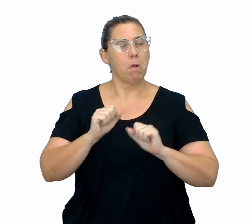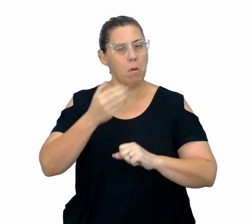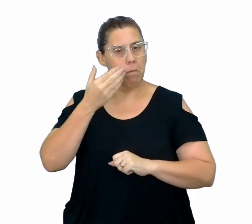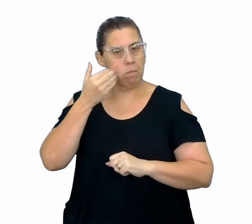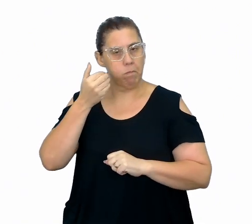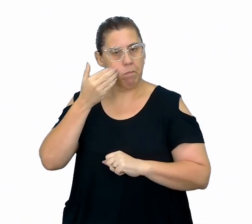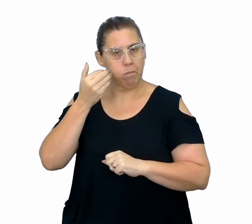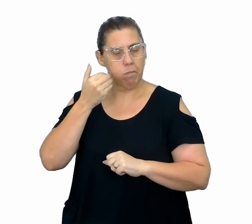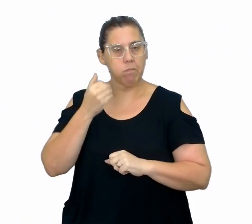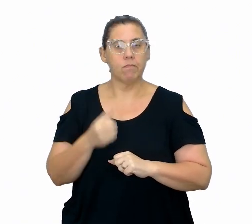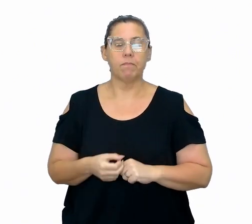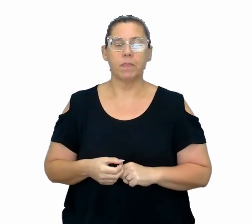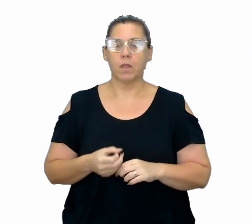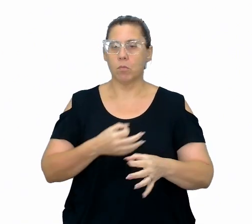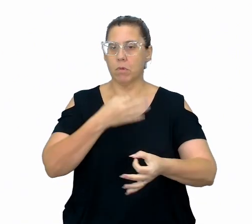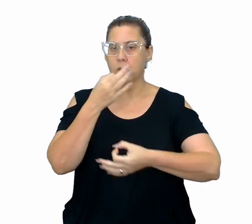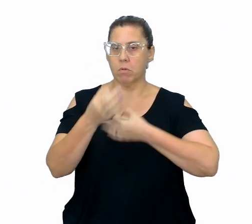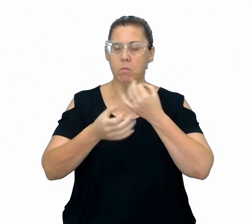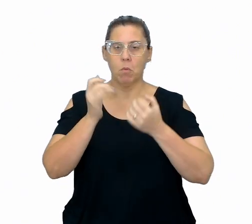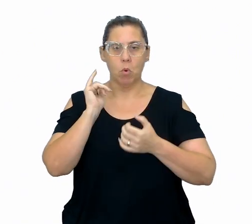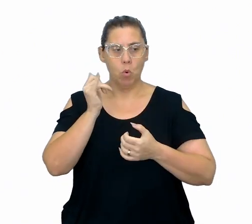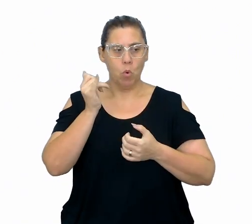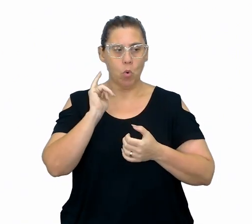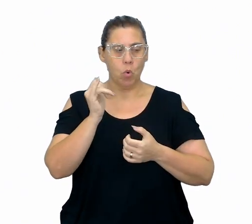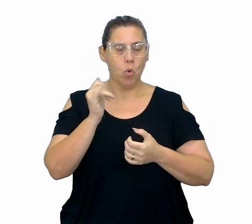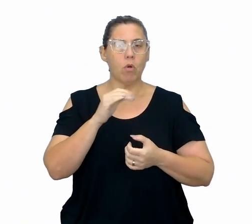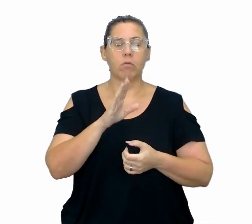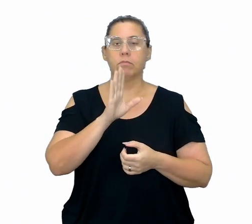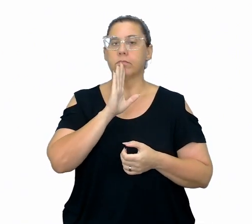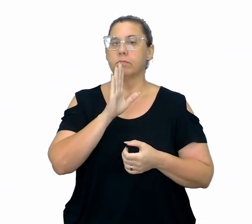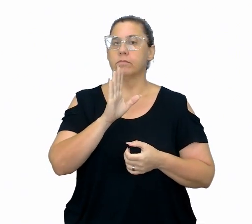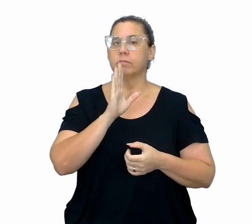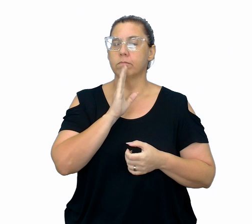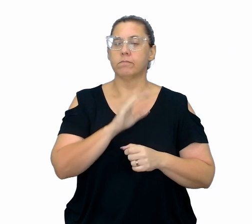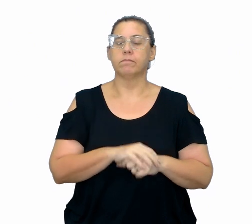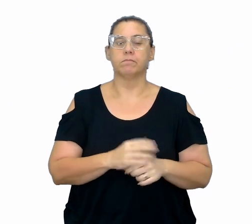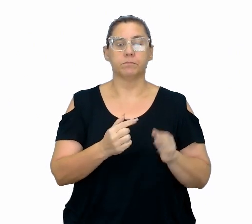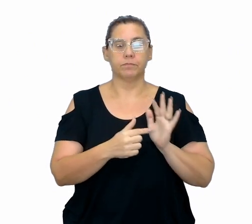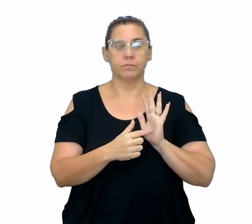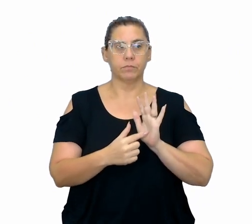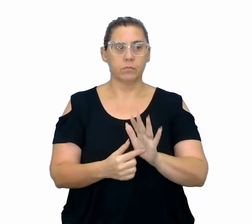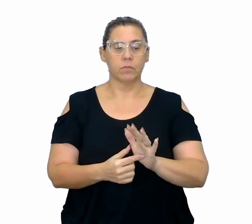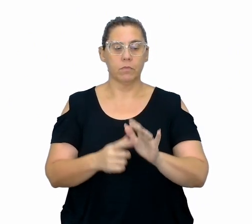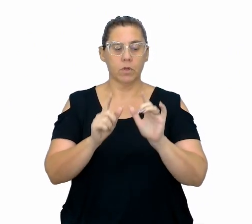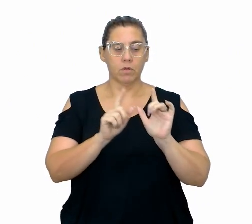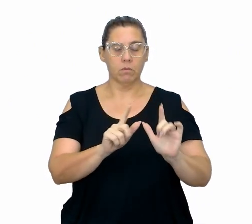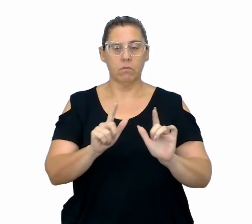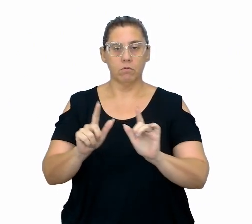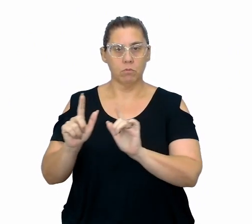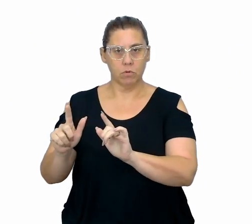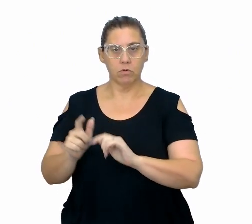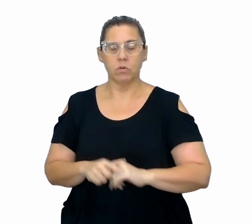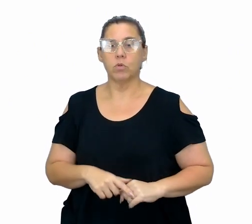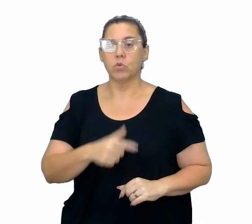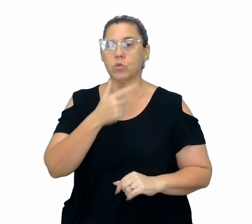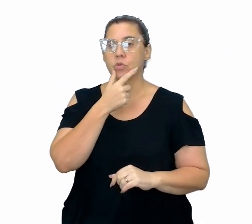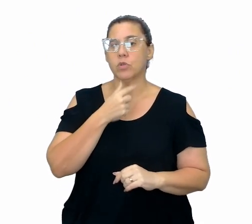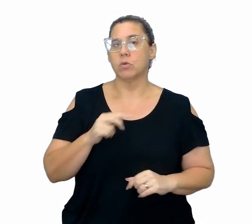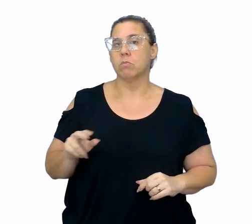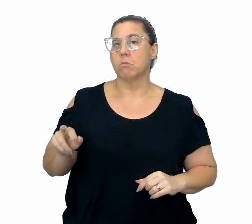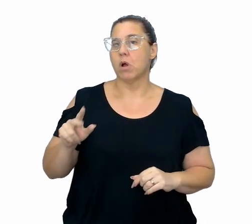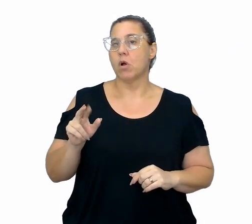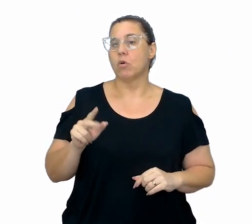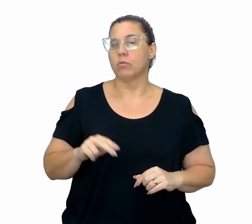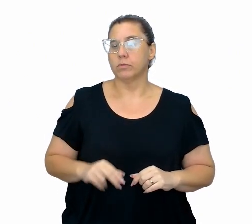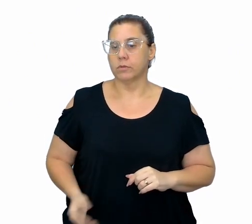explorá-los. Comente sobre os contos tradicionais que vão conhecer, apresente as imagens dos irmãos Grimm,